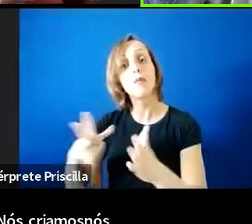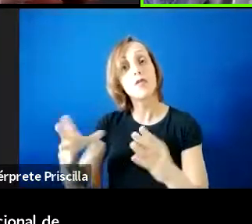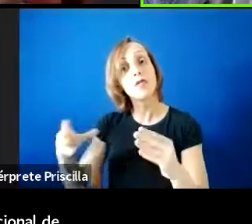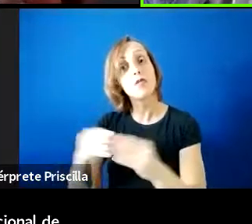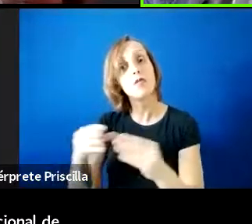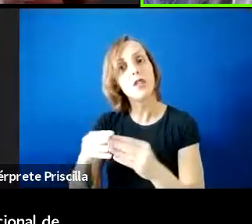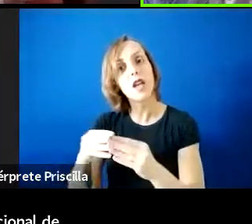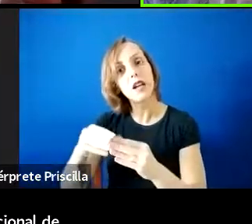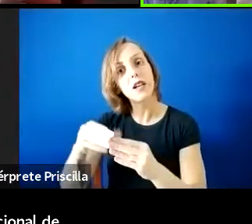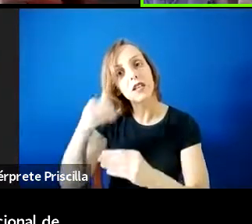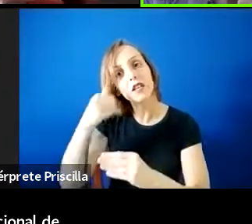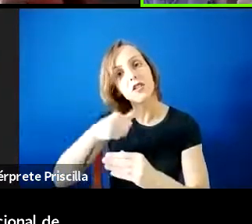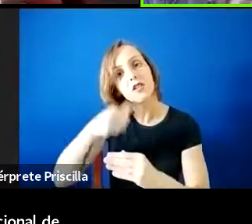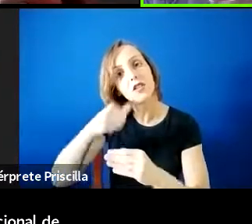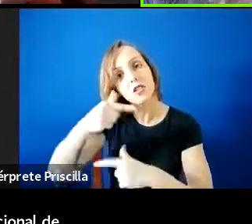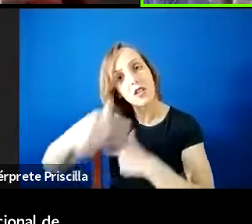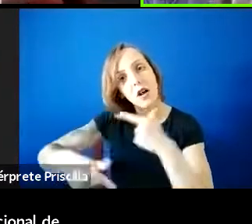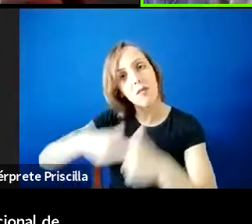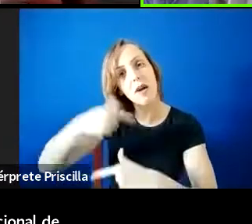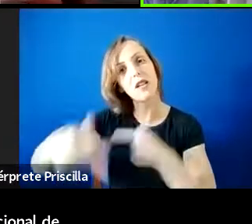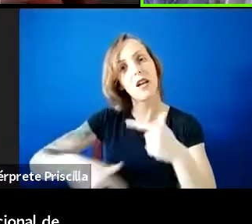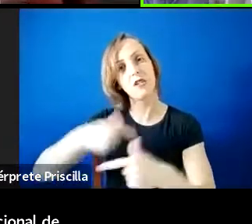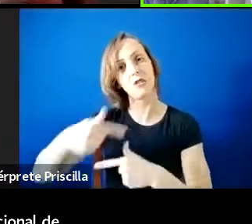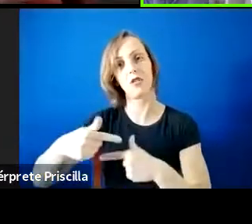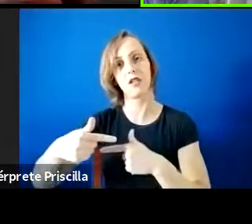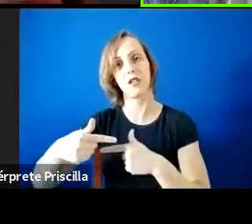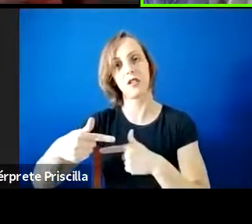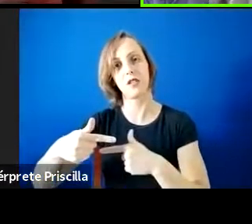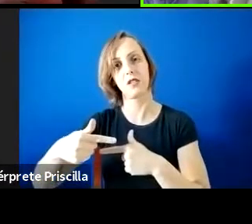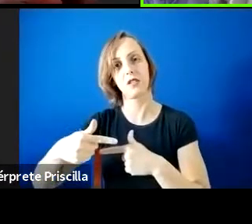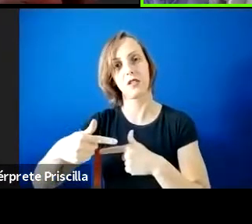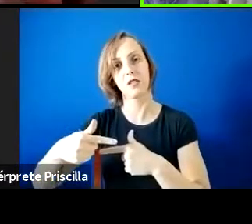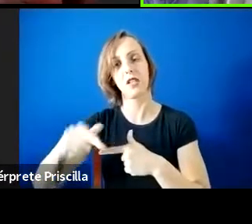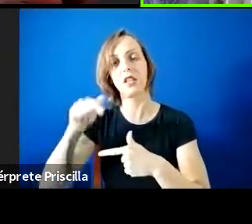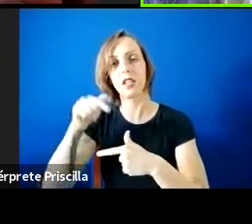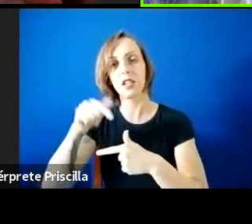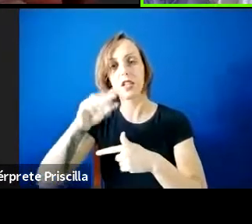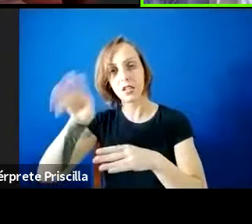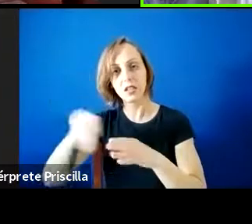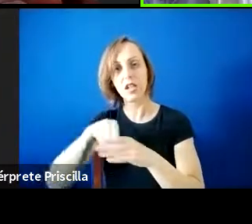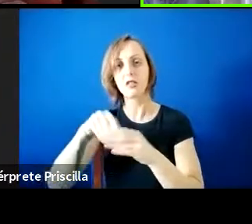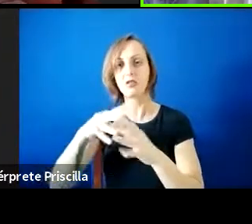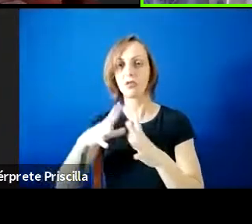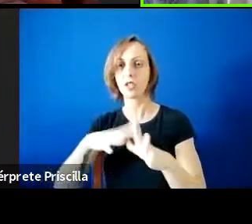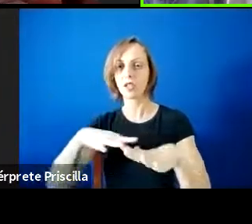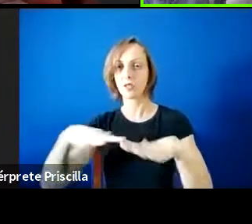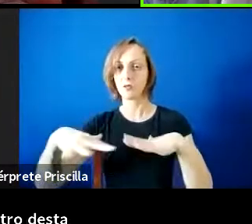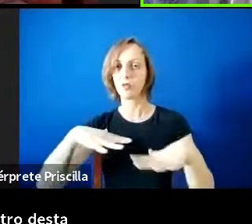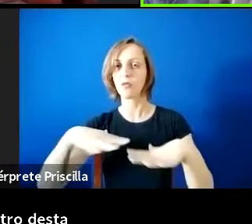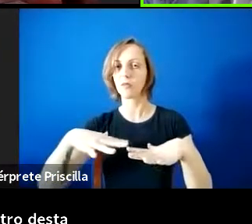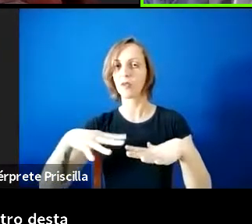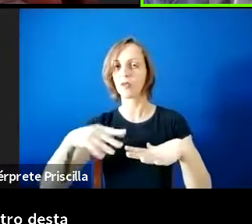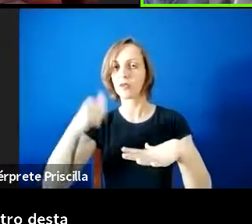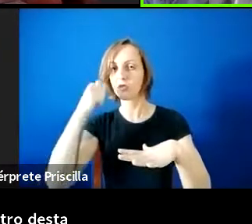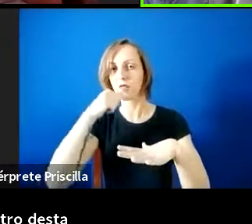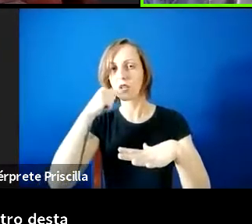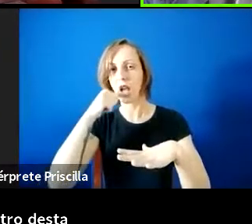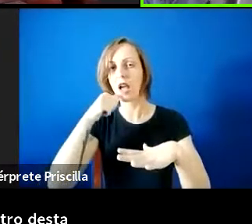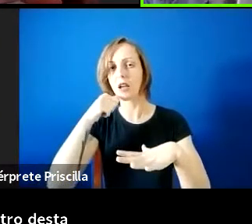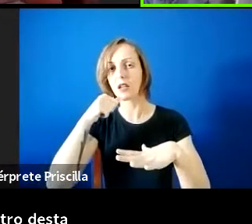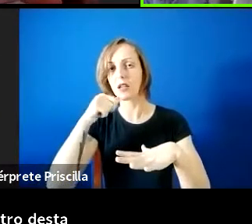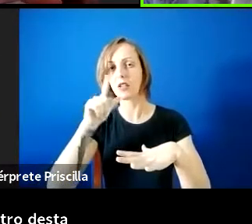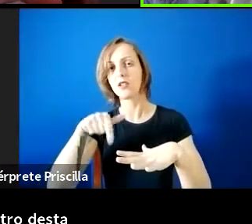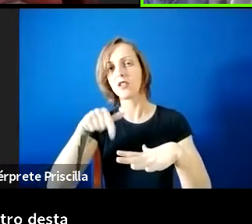que dentro desta grande articulação, o movimento de mulheres já vinha